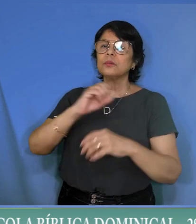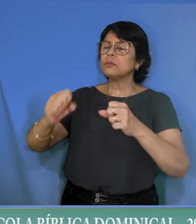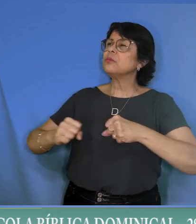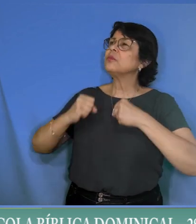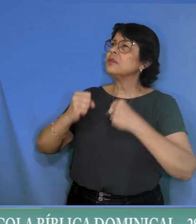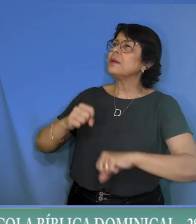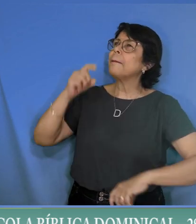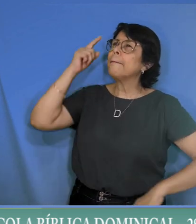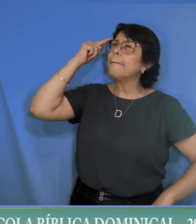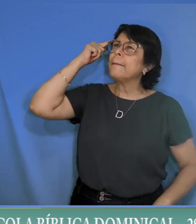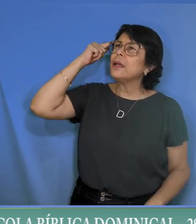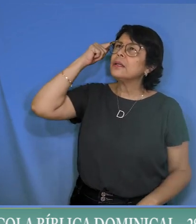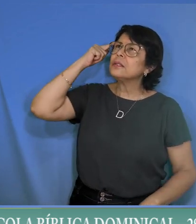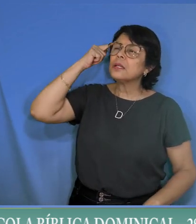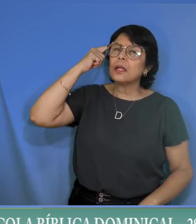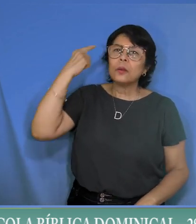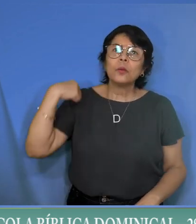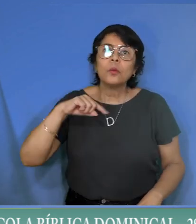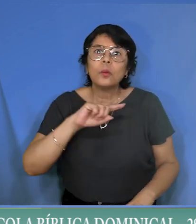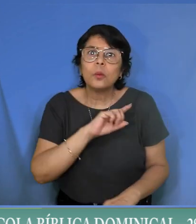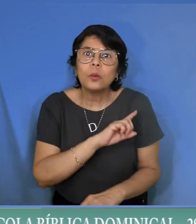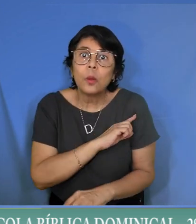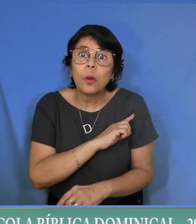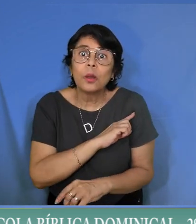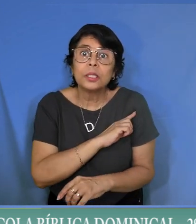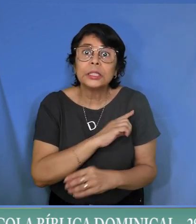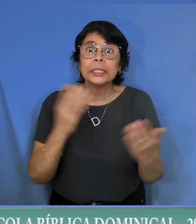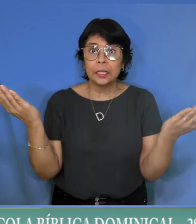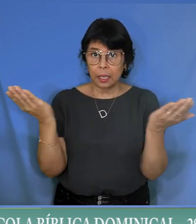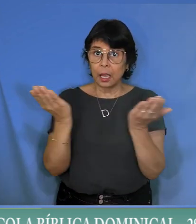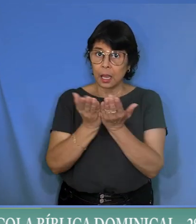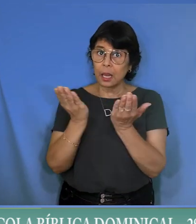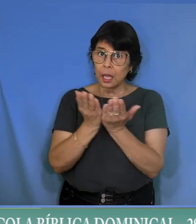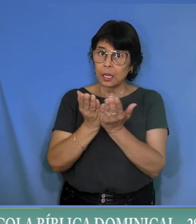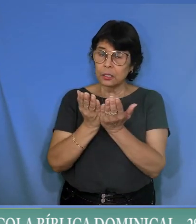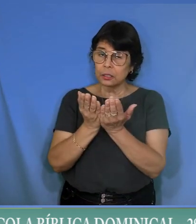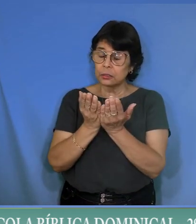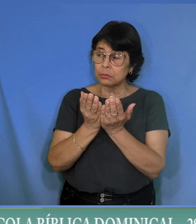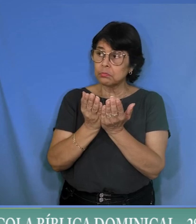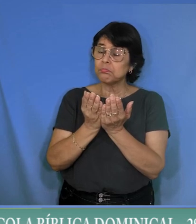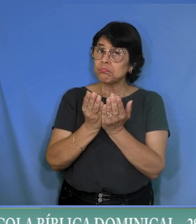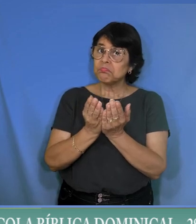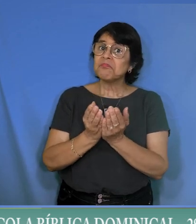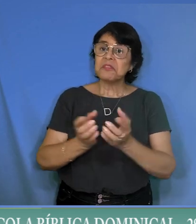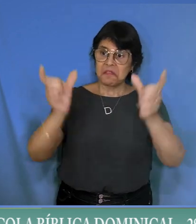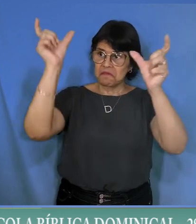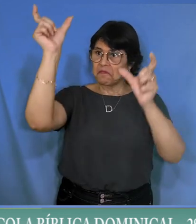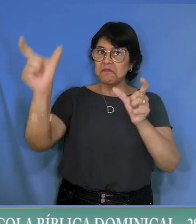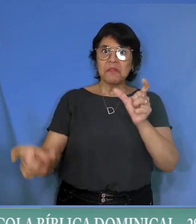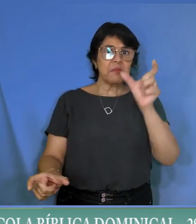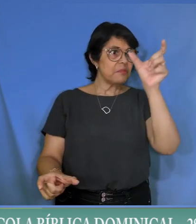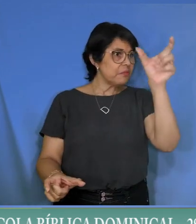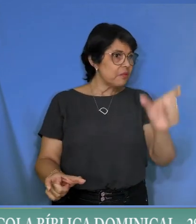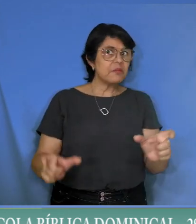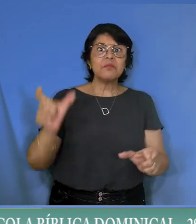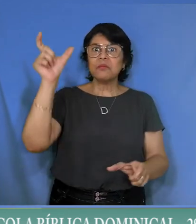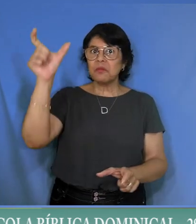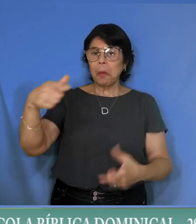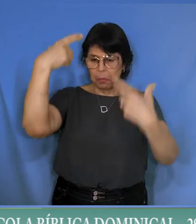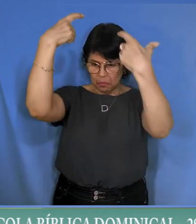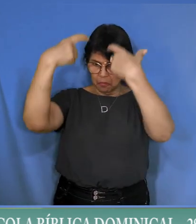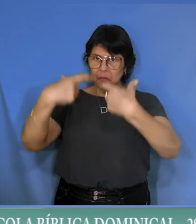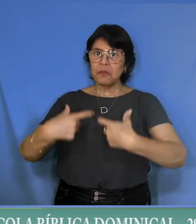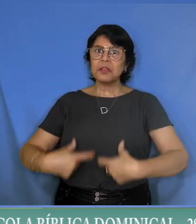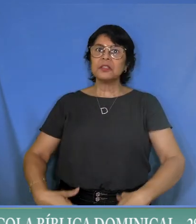fazer. Ele diz que nós devemos nos comportar como cidadãos, capítulo 4, versículo 1. Então eu estou falando como cidadão